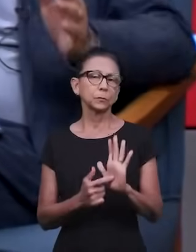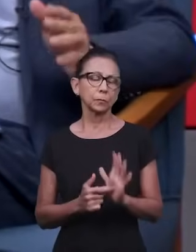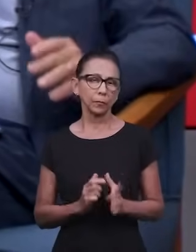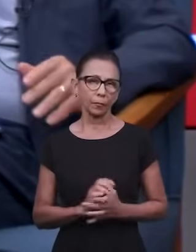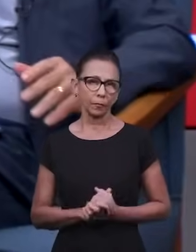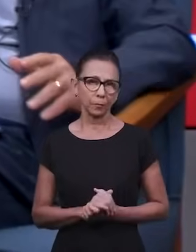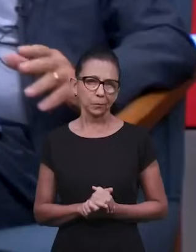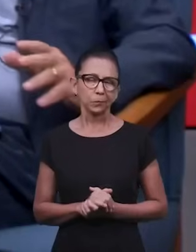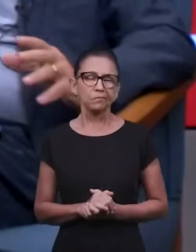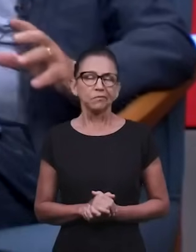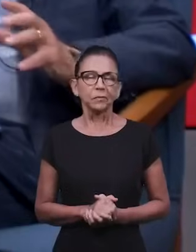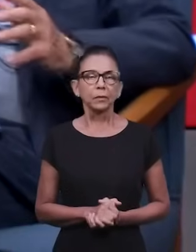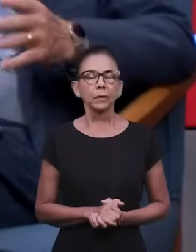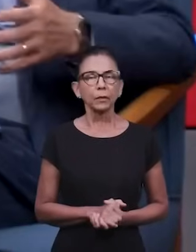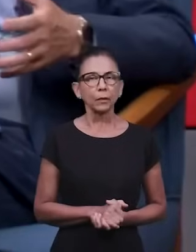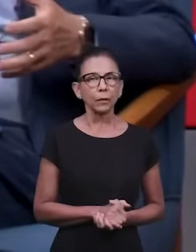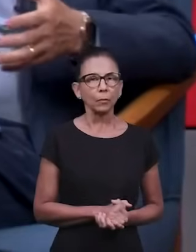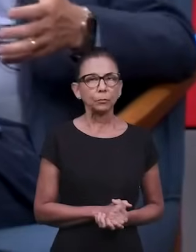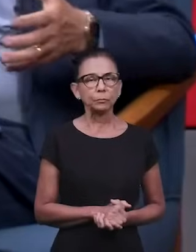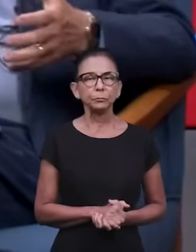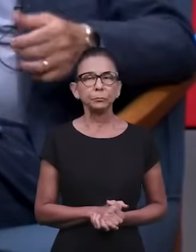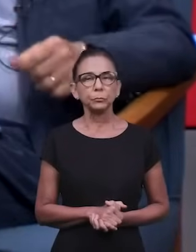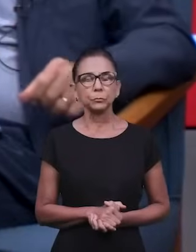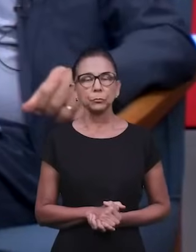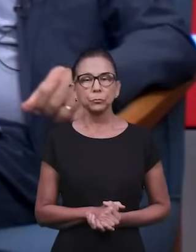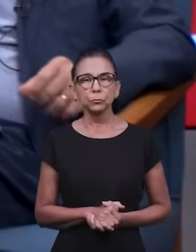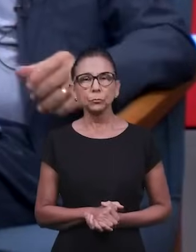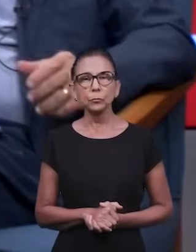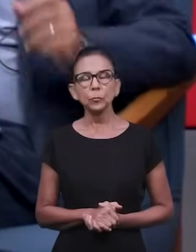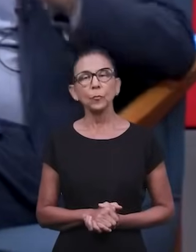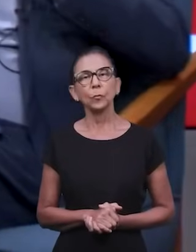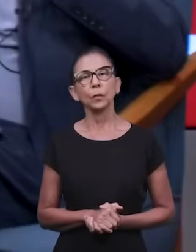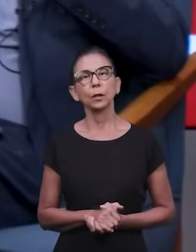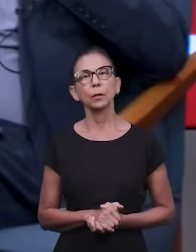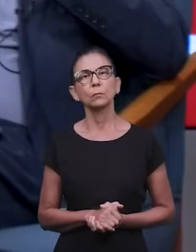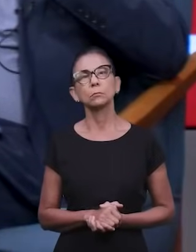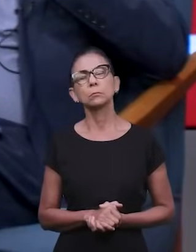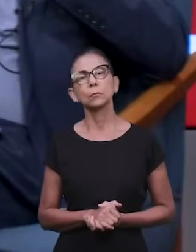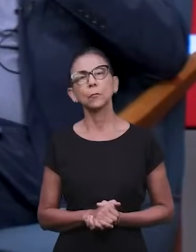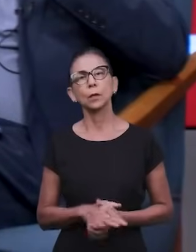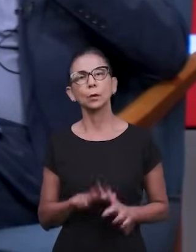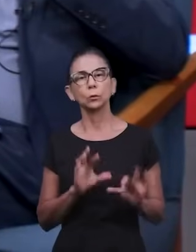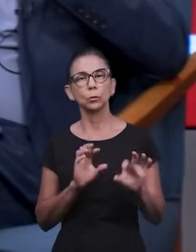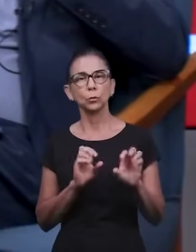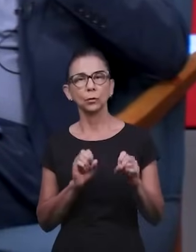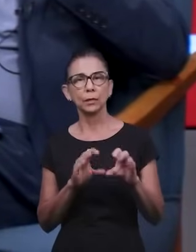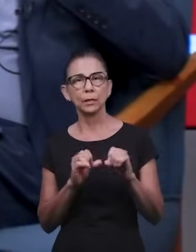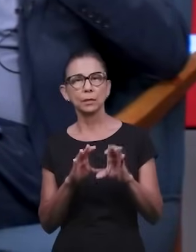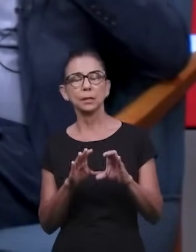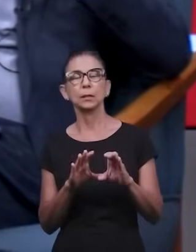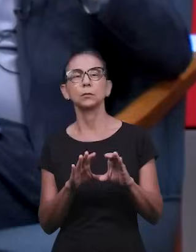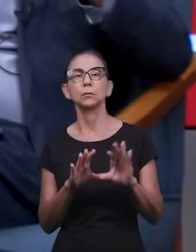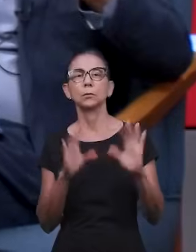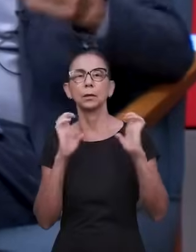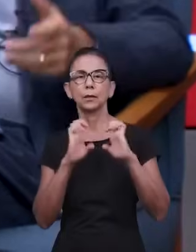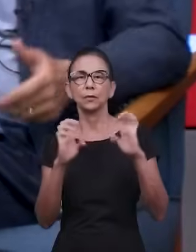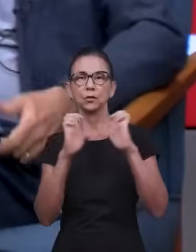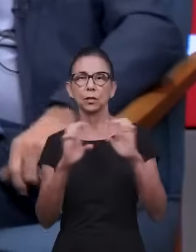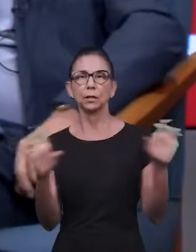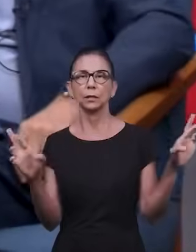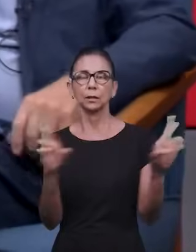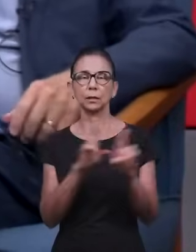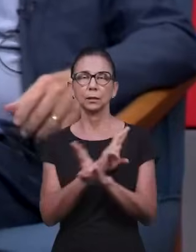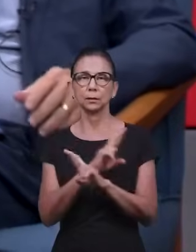dúvida todo tudo aquilo que o evangelho fala sobre a igreja aponta